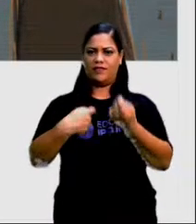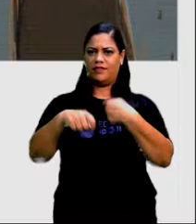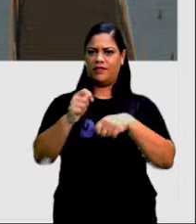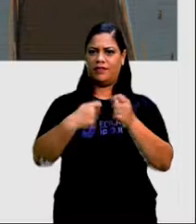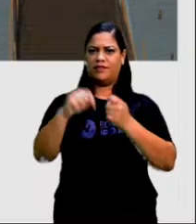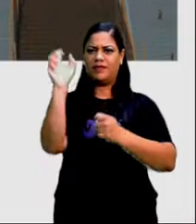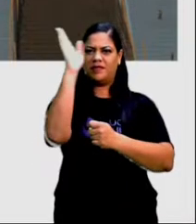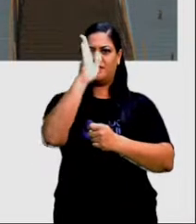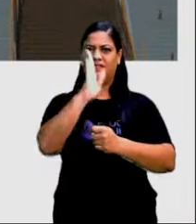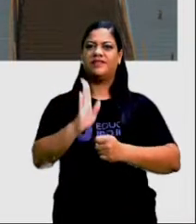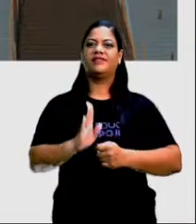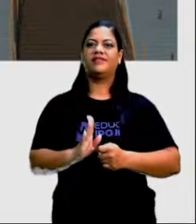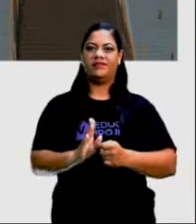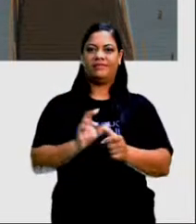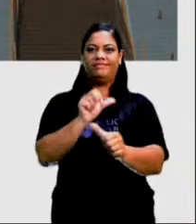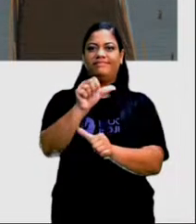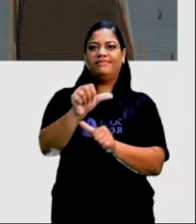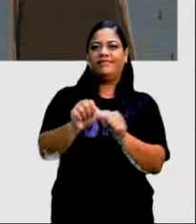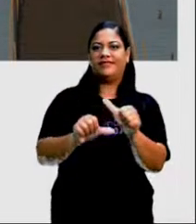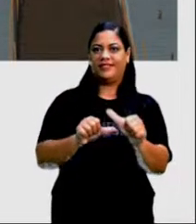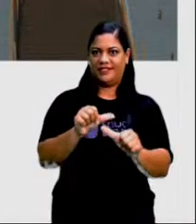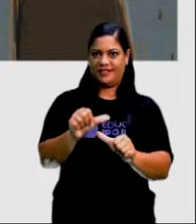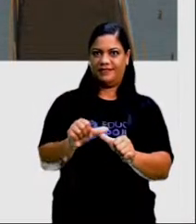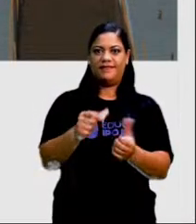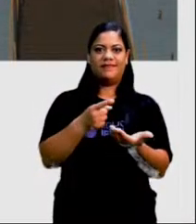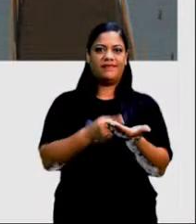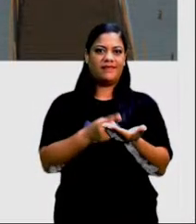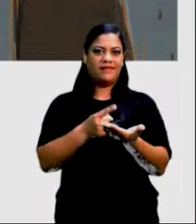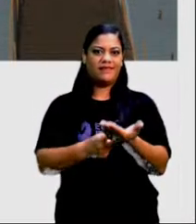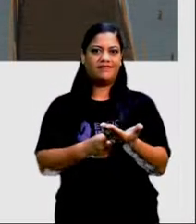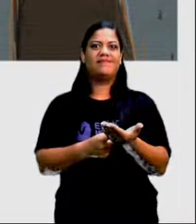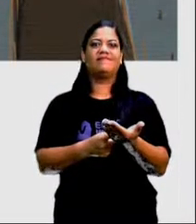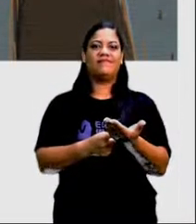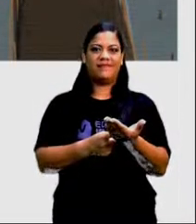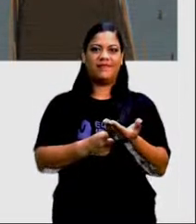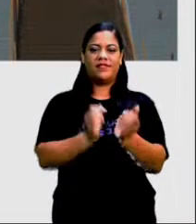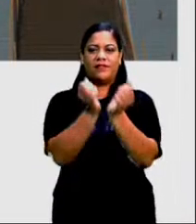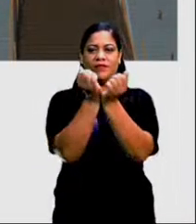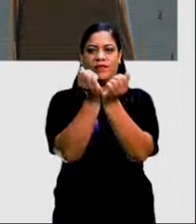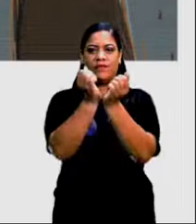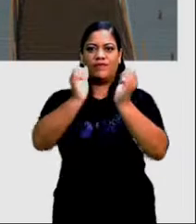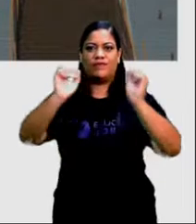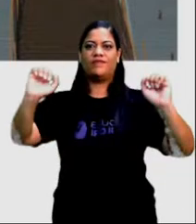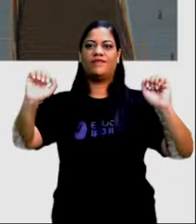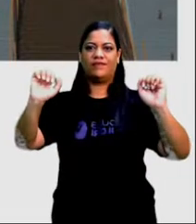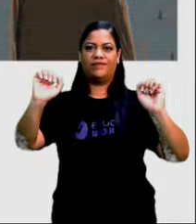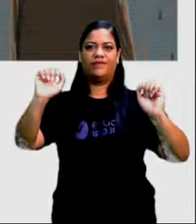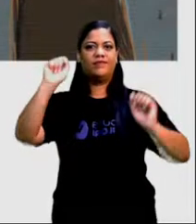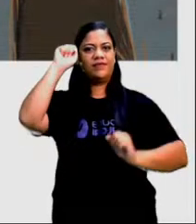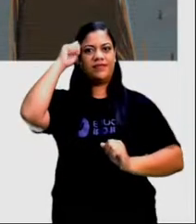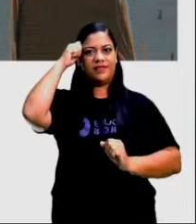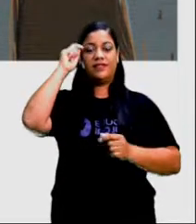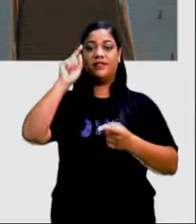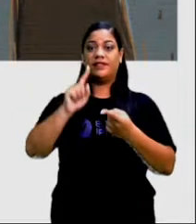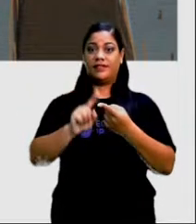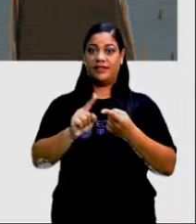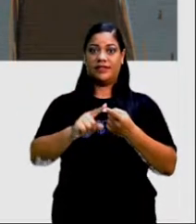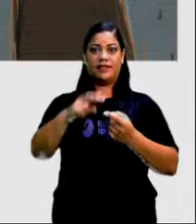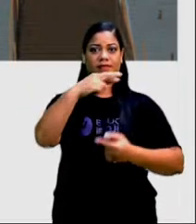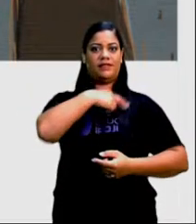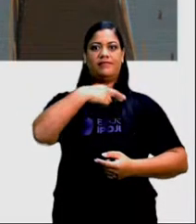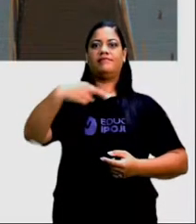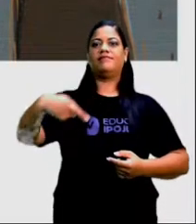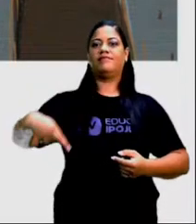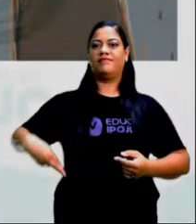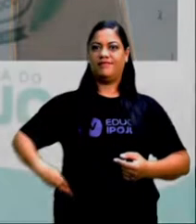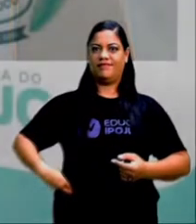brasileira sofre uma grande transformação, marcada pela abolição da escravatura e também a proclamação da